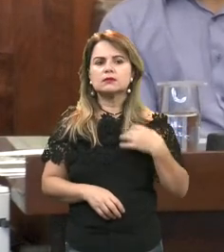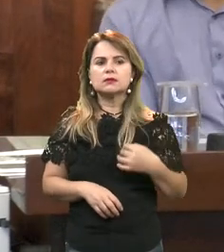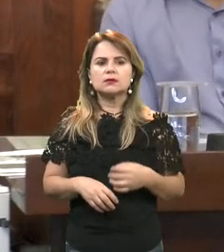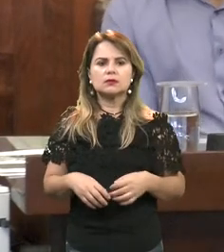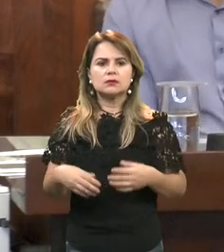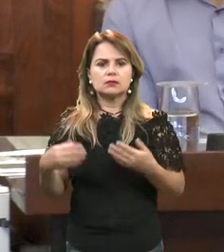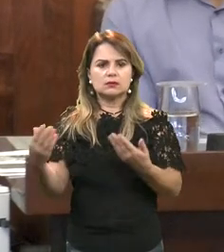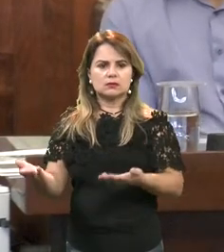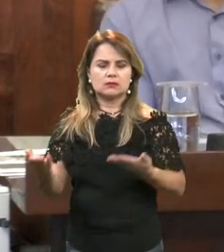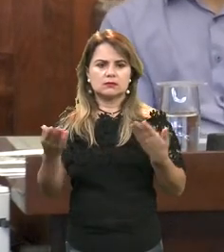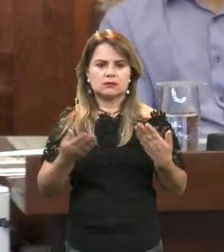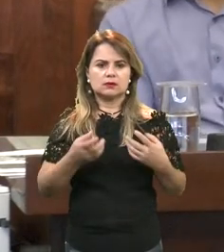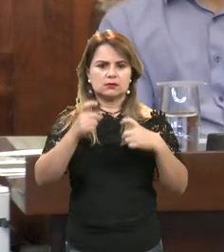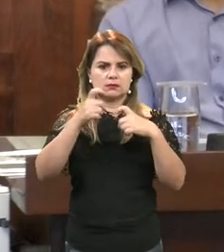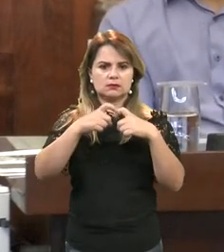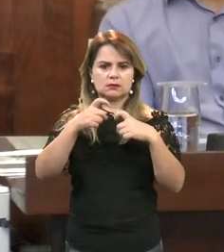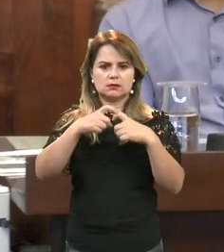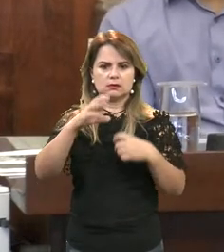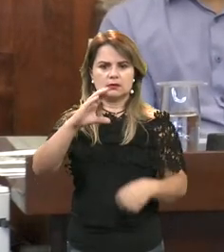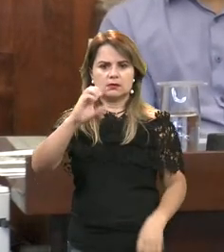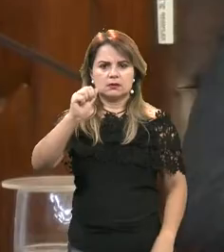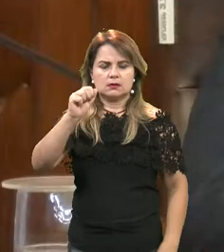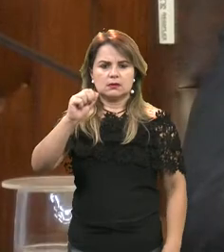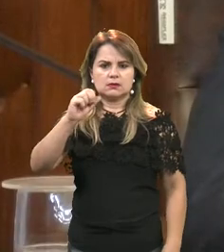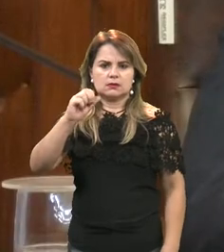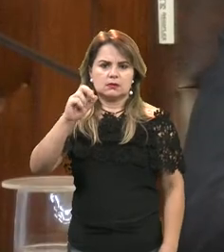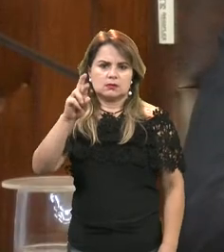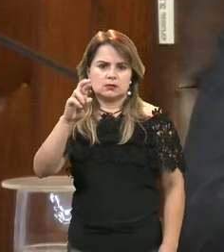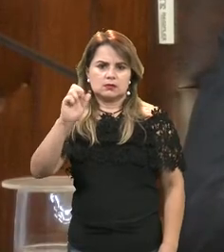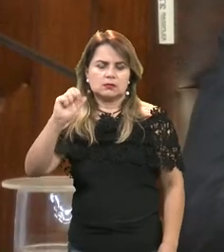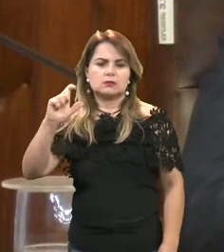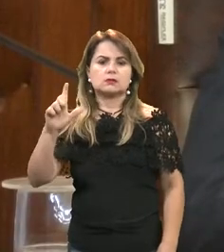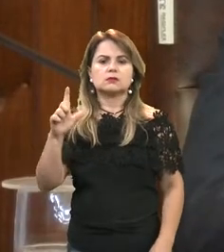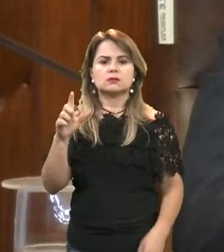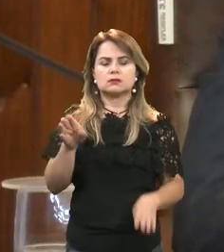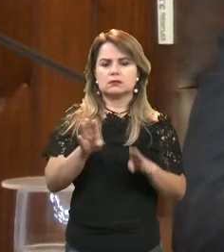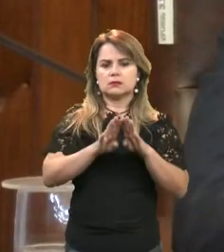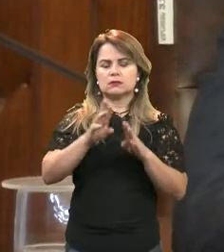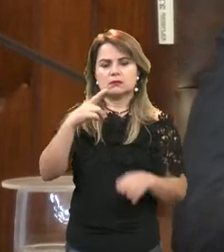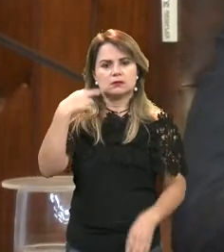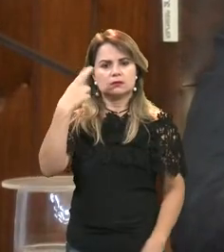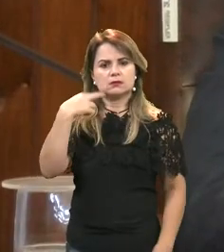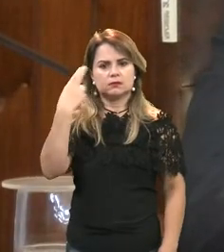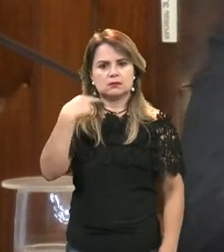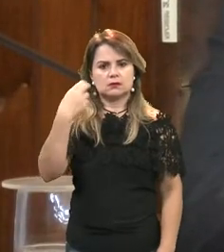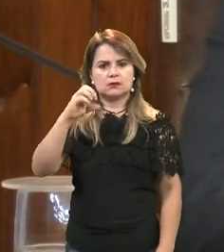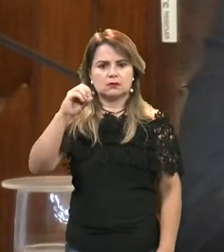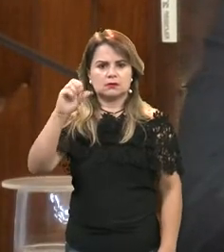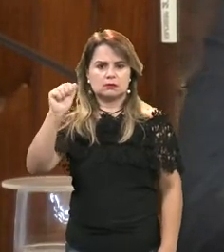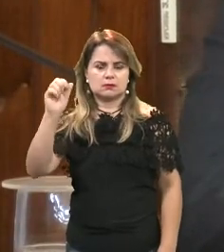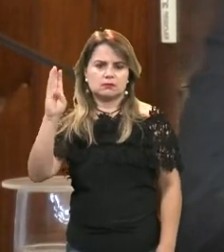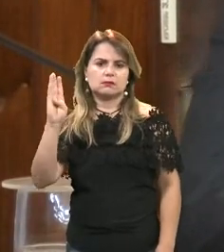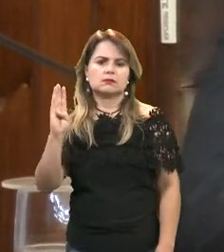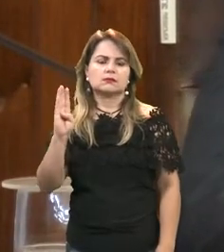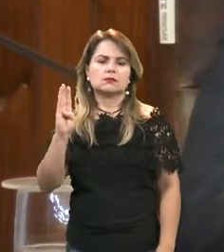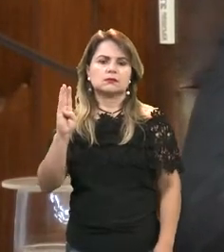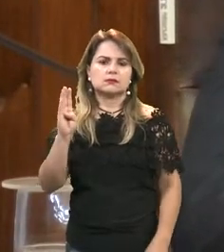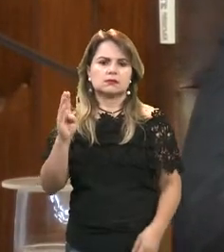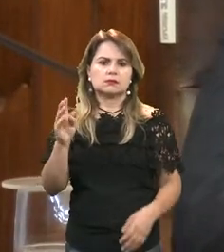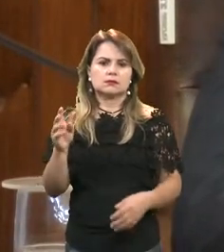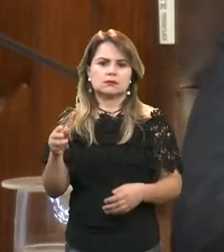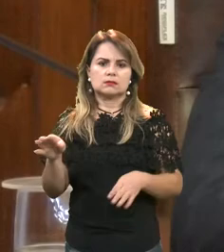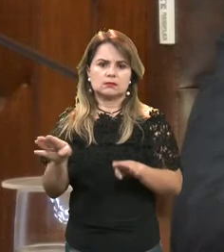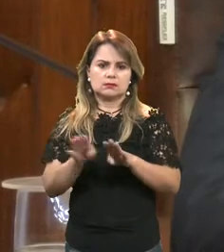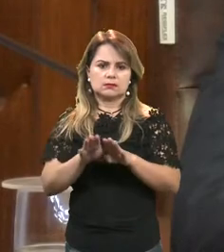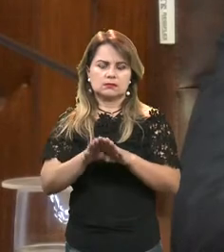Convido a doutora Carol Doreto Gretti, advogada pela OAB, diretora do Núcleo Jurídico da Malele, para que